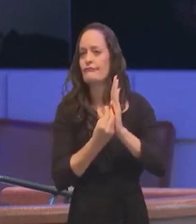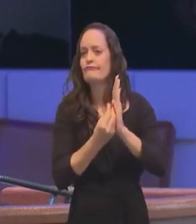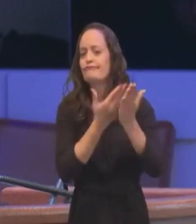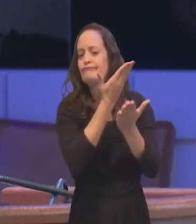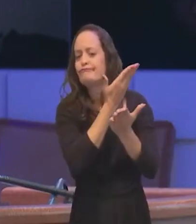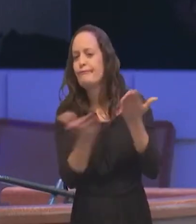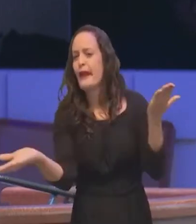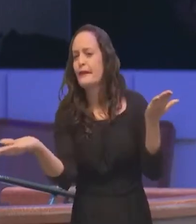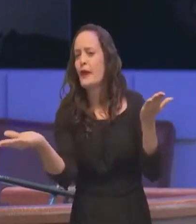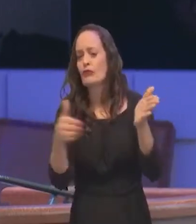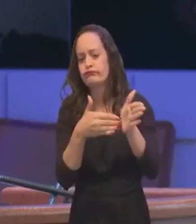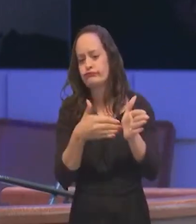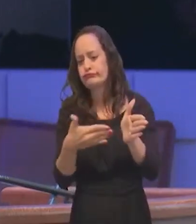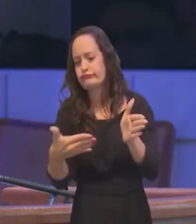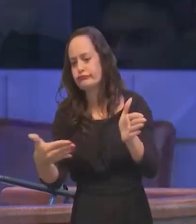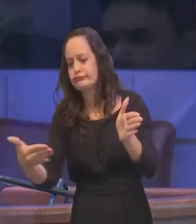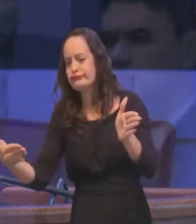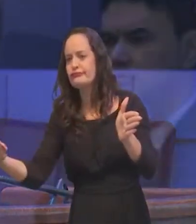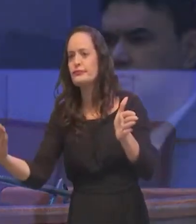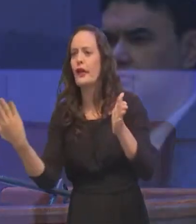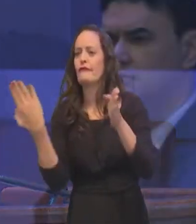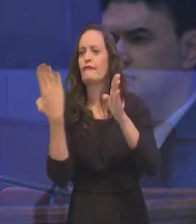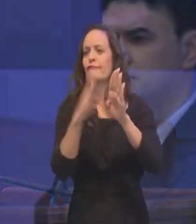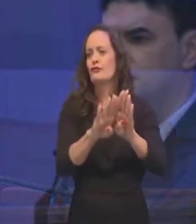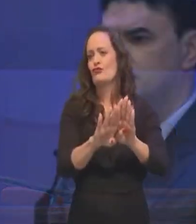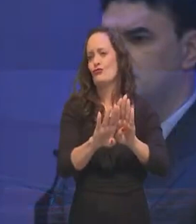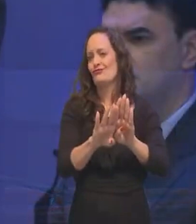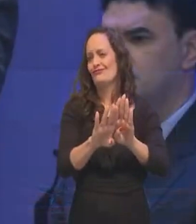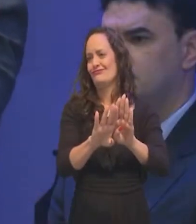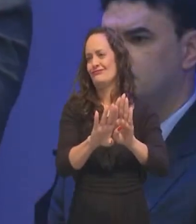assim crescido e promovido